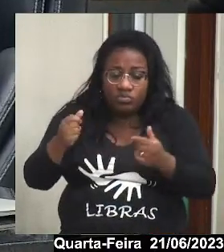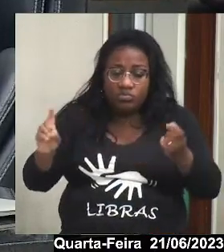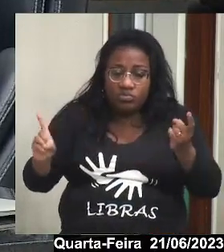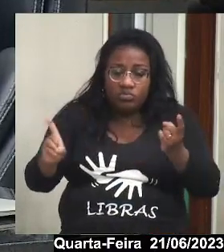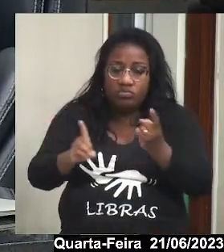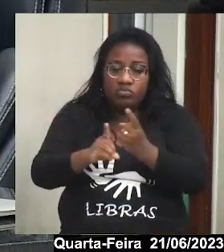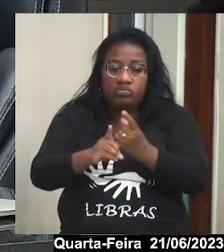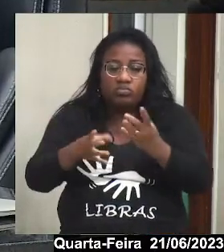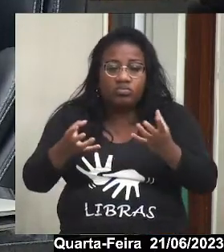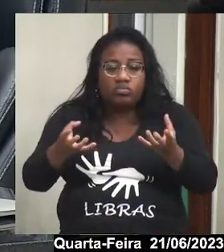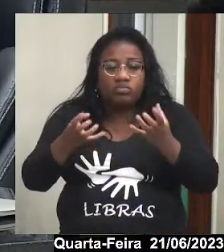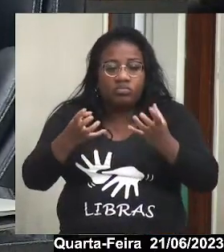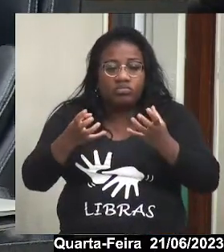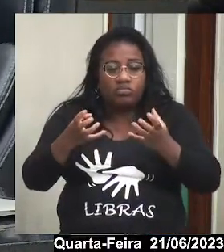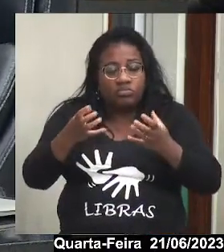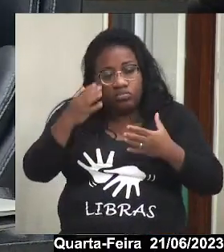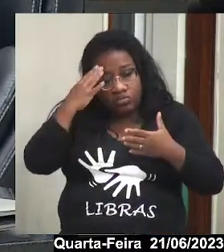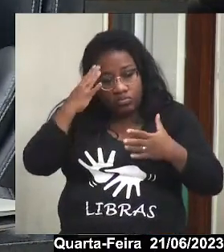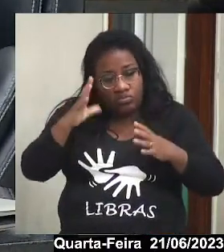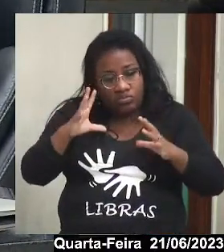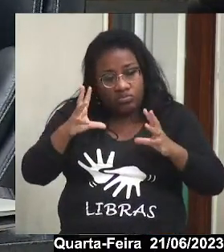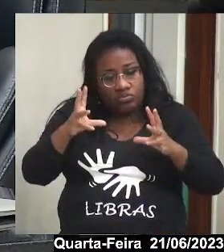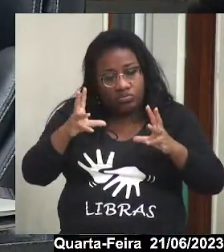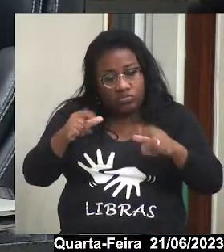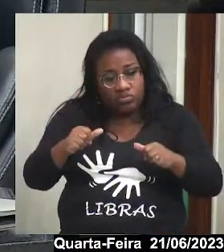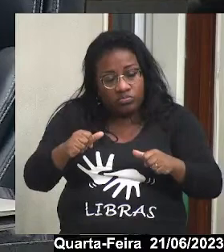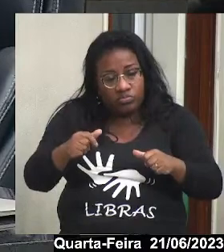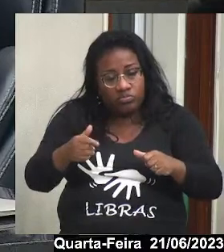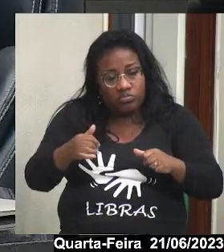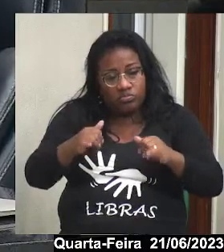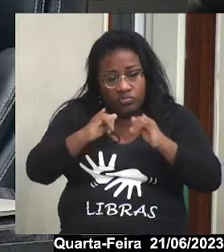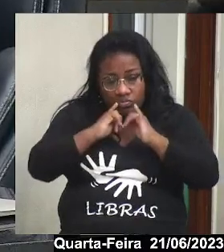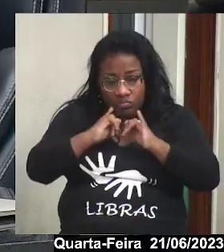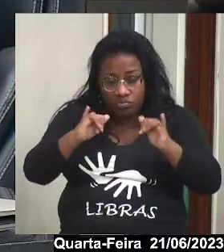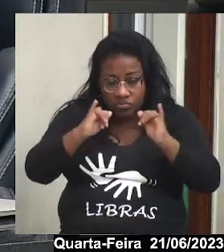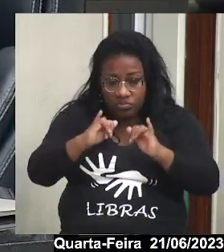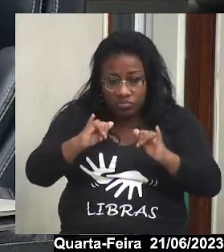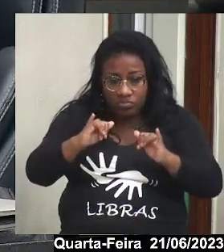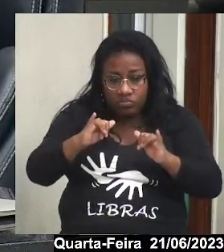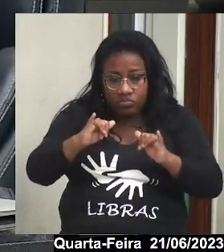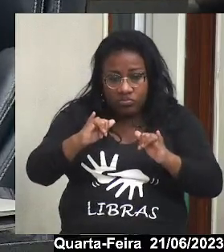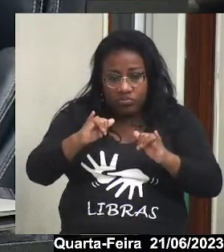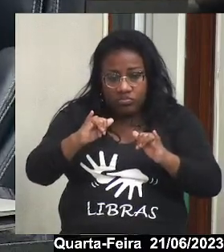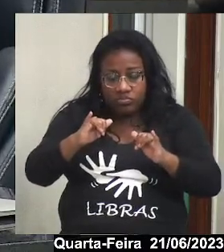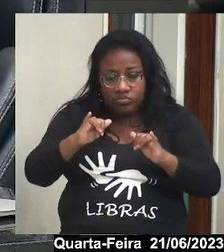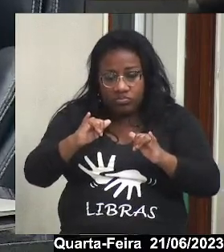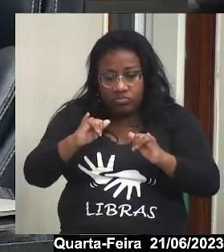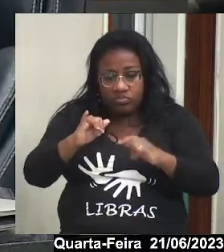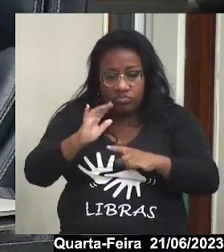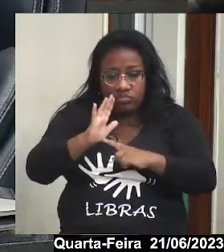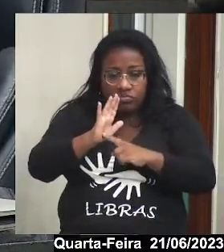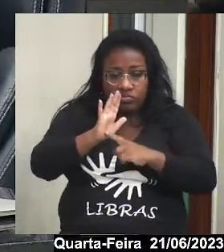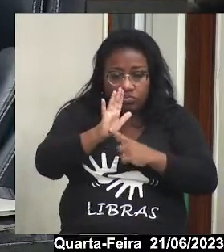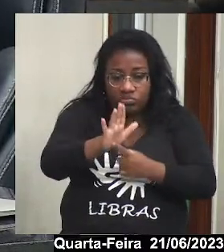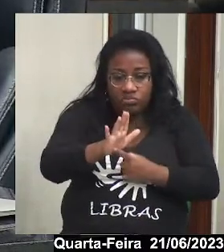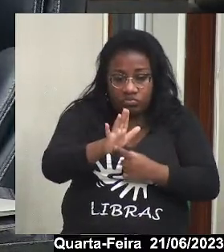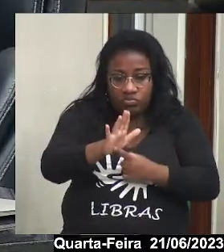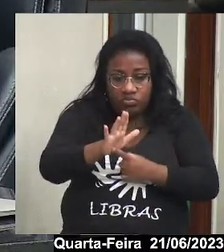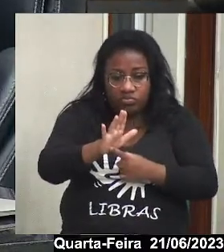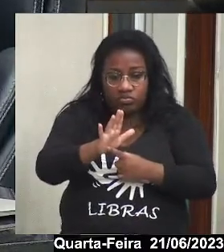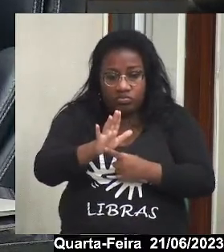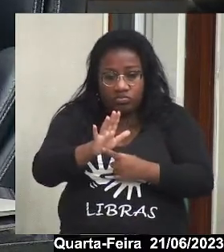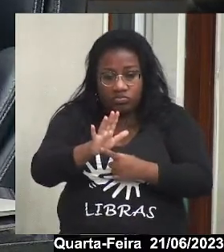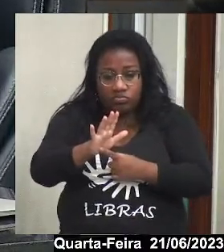para o pessoal da creche, e agradecer a todos vocês. Eu quero começar minha fala aqui falando alguns pontos, né, que eu vi